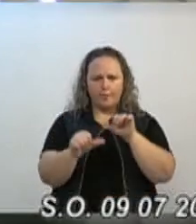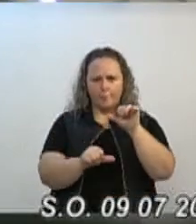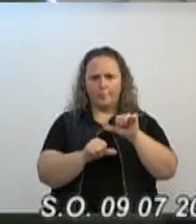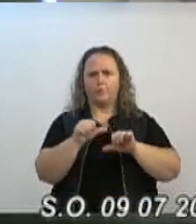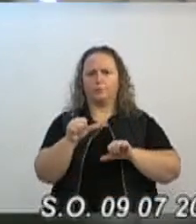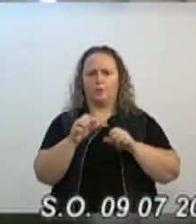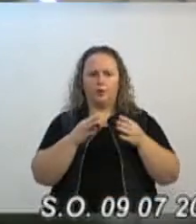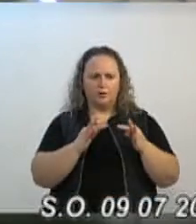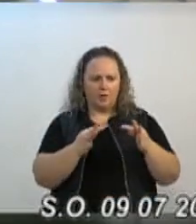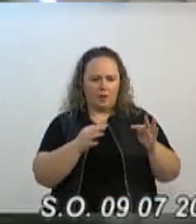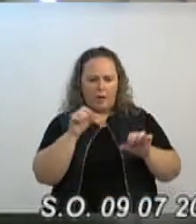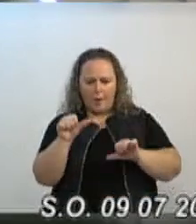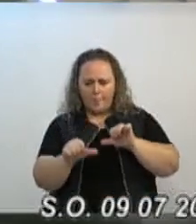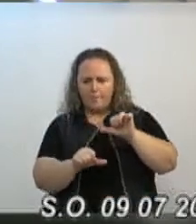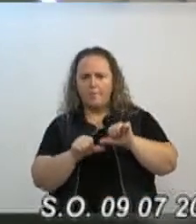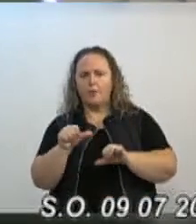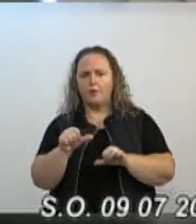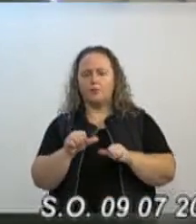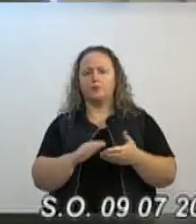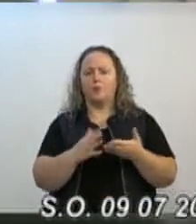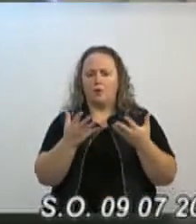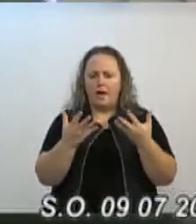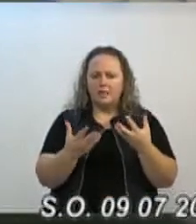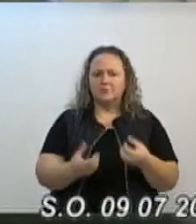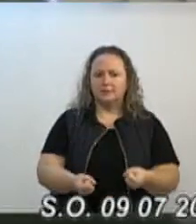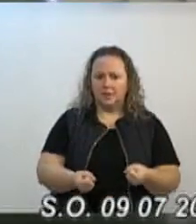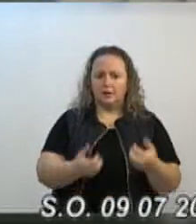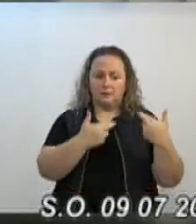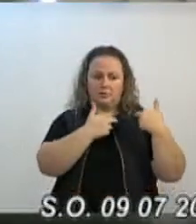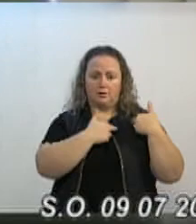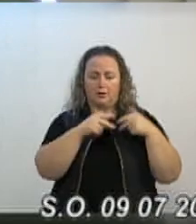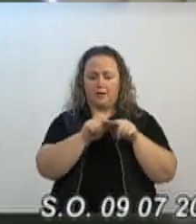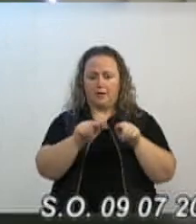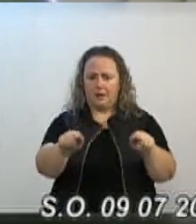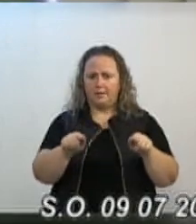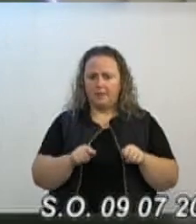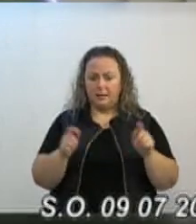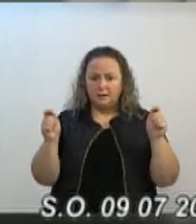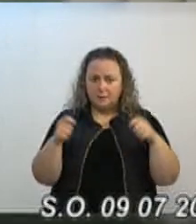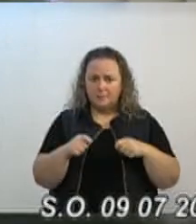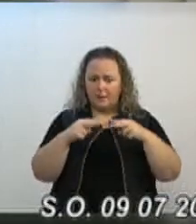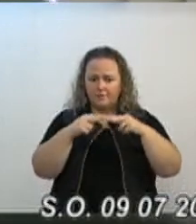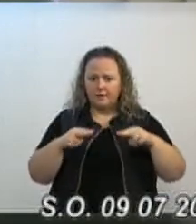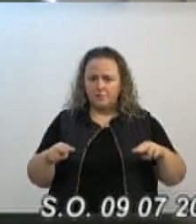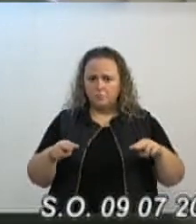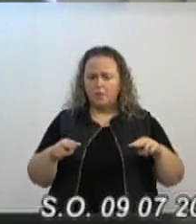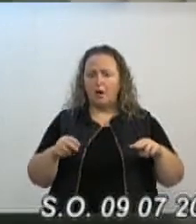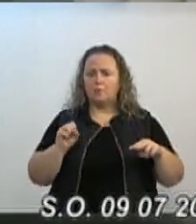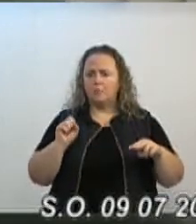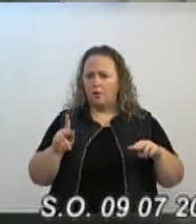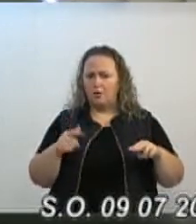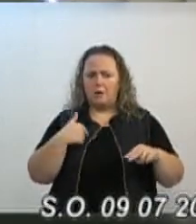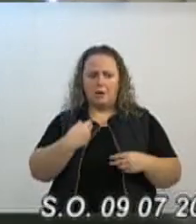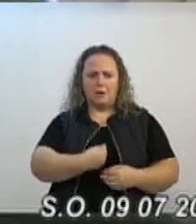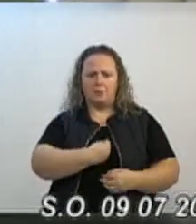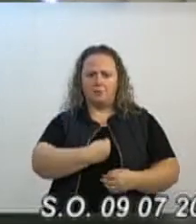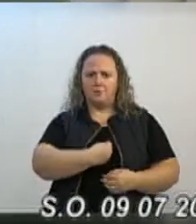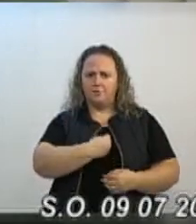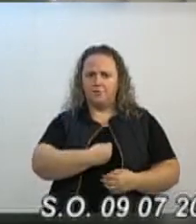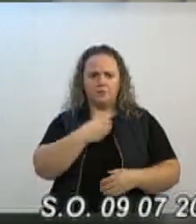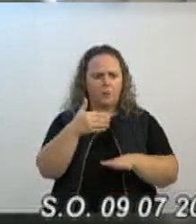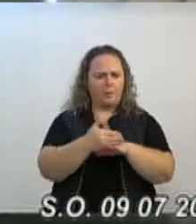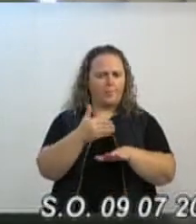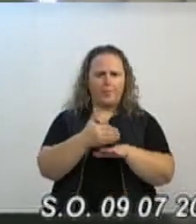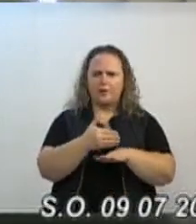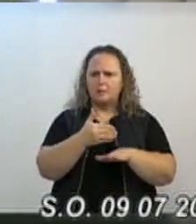dá condição hoje de estar cumprindo a minha responsabilidade no meu gabinete, como eu estou fazendo aqui, eu tenho 100% de presença, sou um vereador presente, sou um vereador